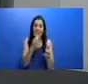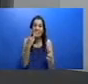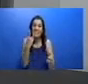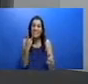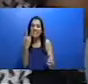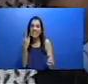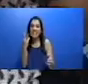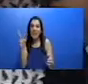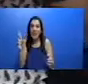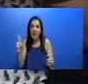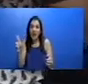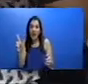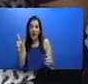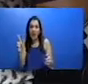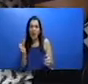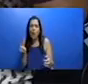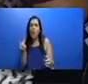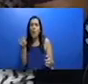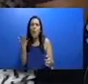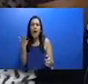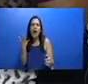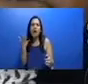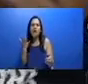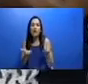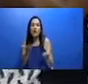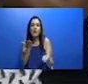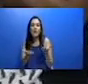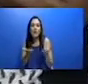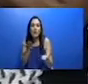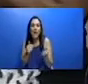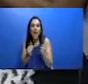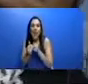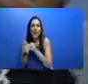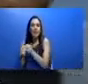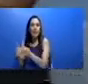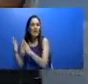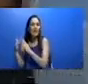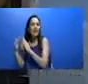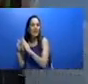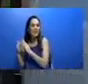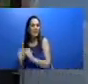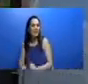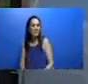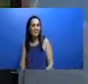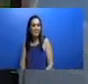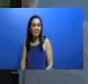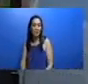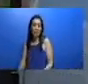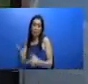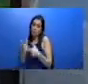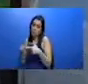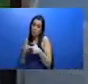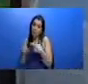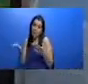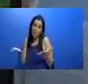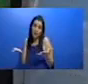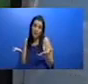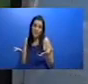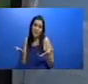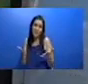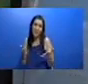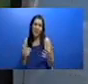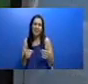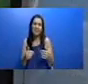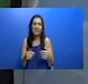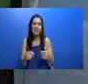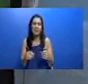esses tomates, quantos quilogramas ela levou? Então aqui, olha, um típico probleminha que dá trabalho se